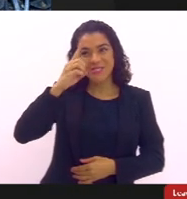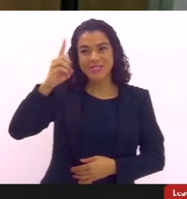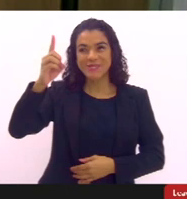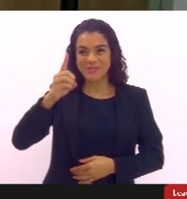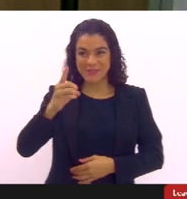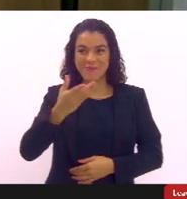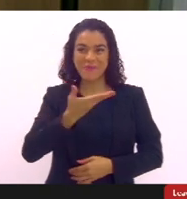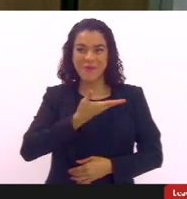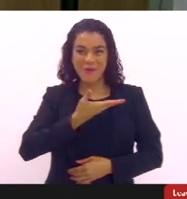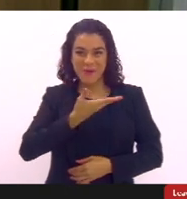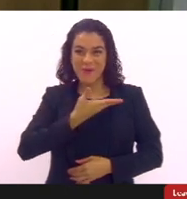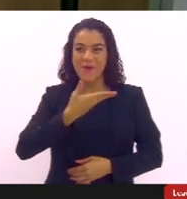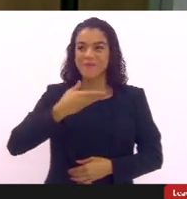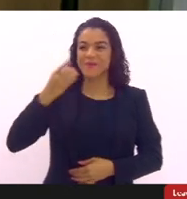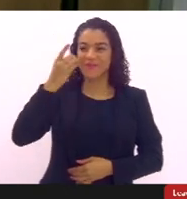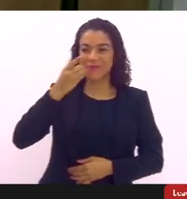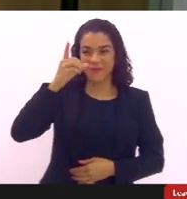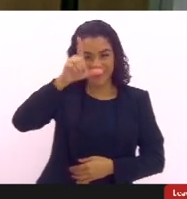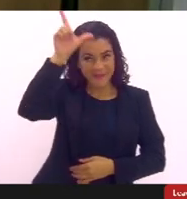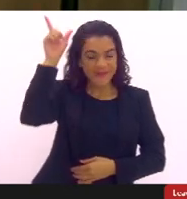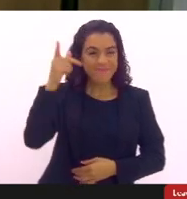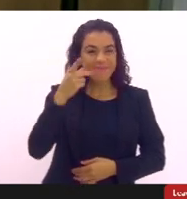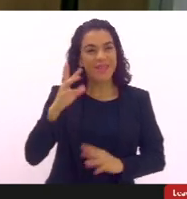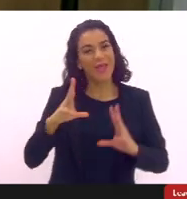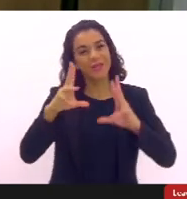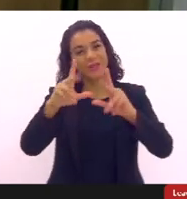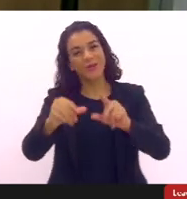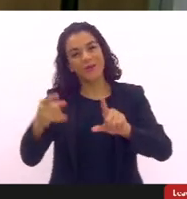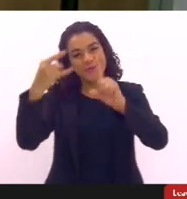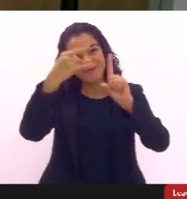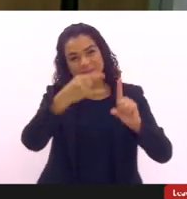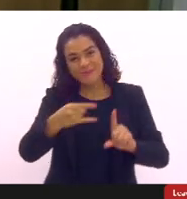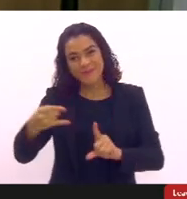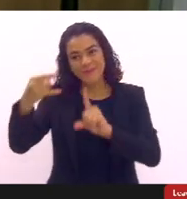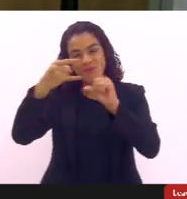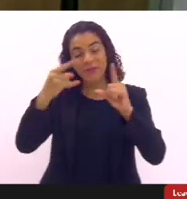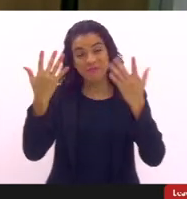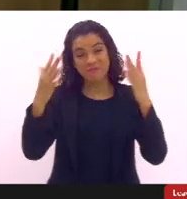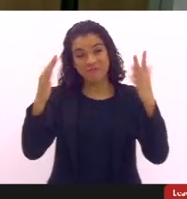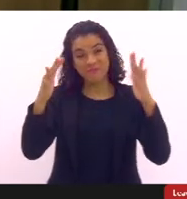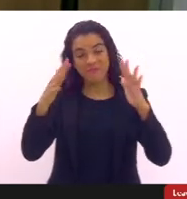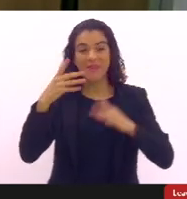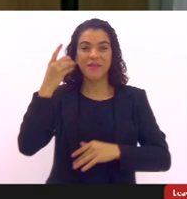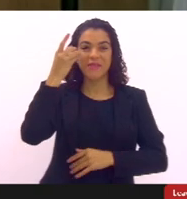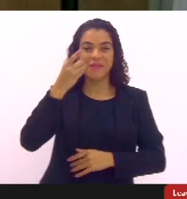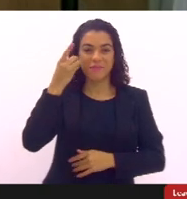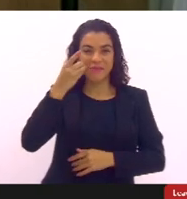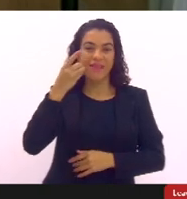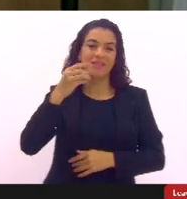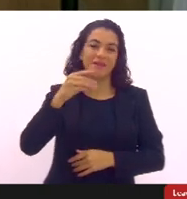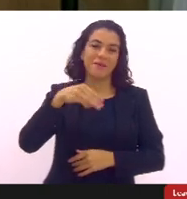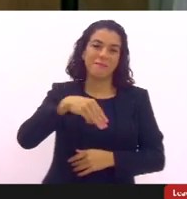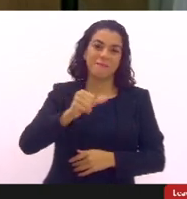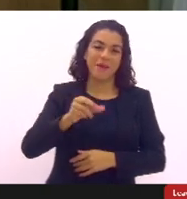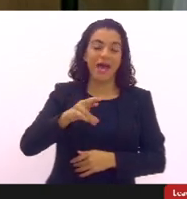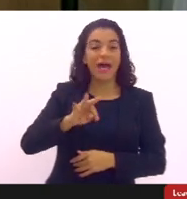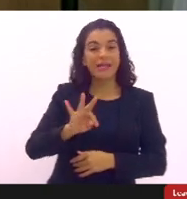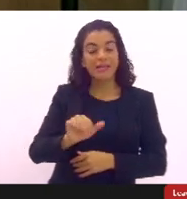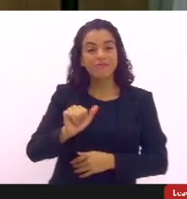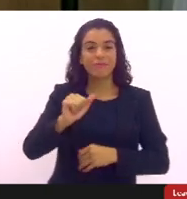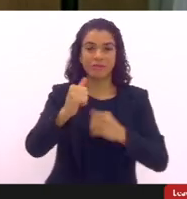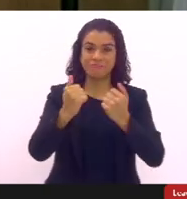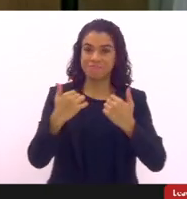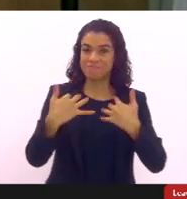dia, meu amigo deputado Luiz Paulo, a todos presentes. Parabenizar a deputada Marta Rocha por essa iniciativa, dessa importante audiência